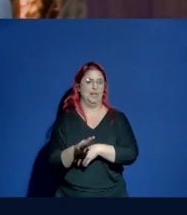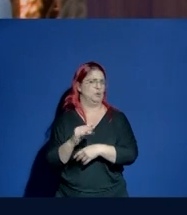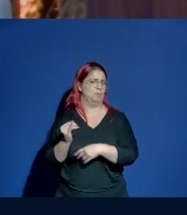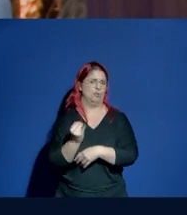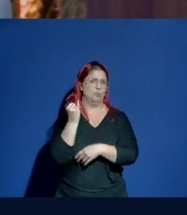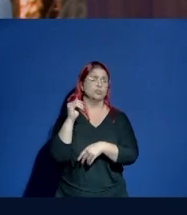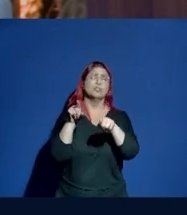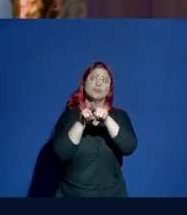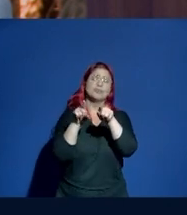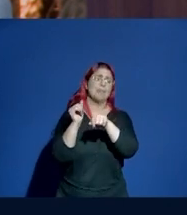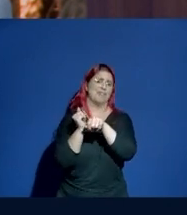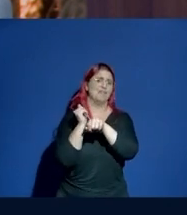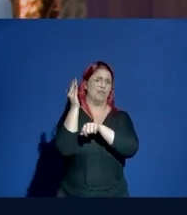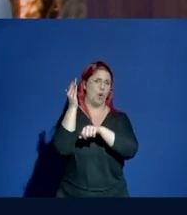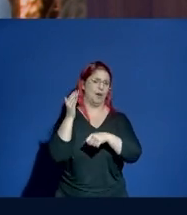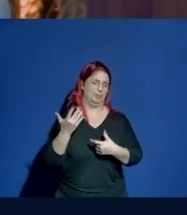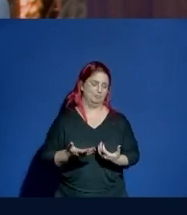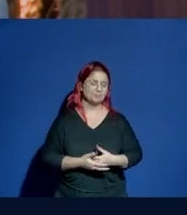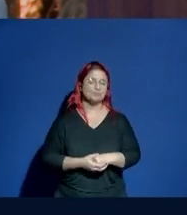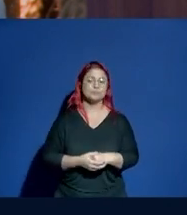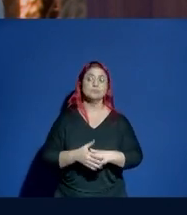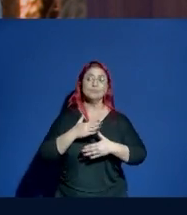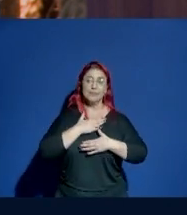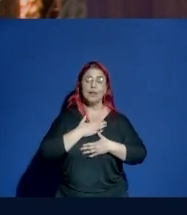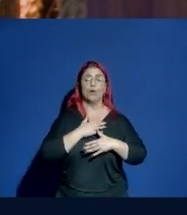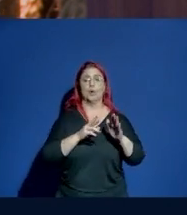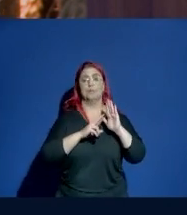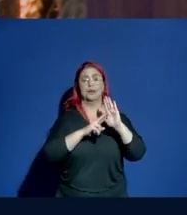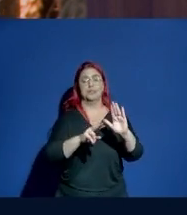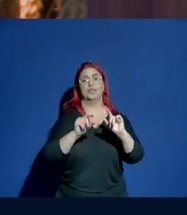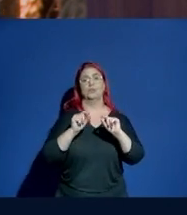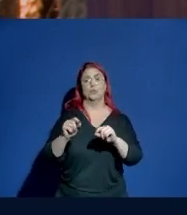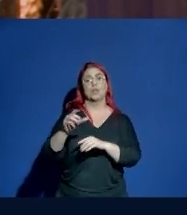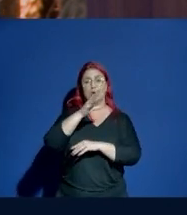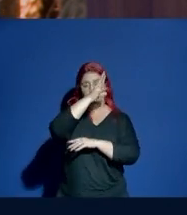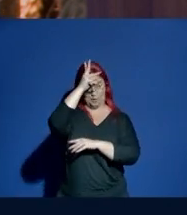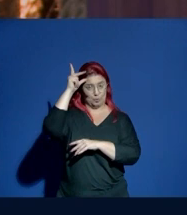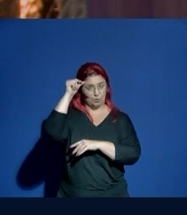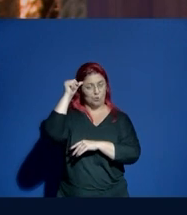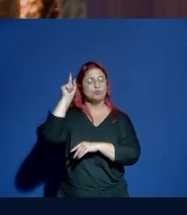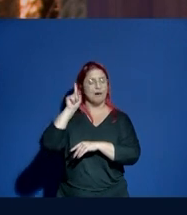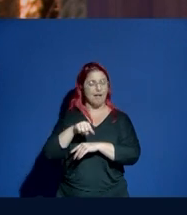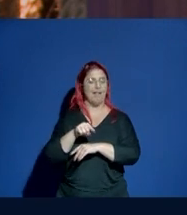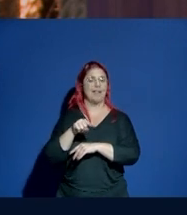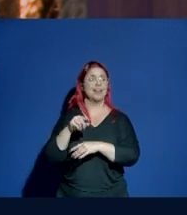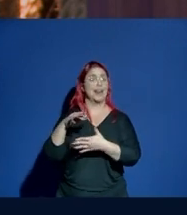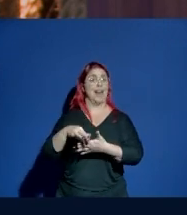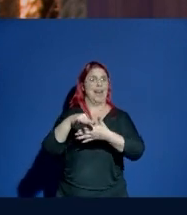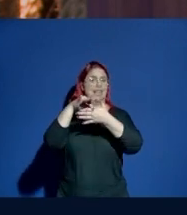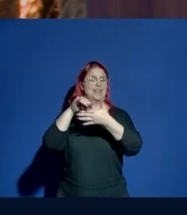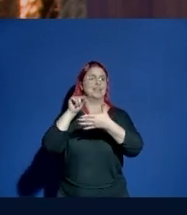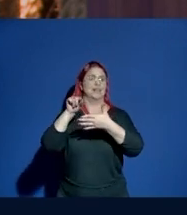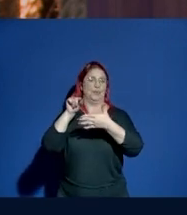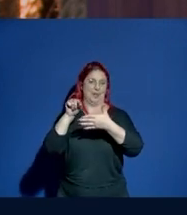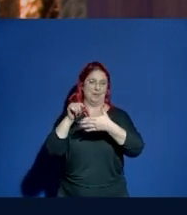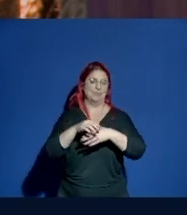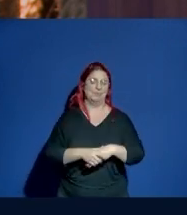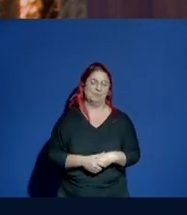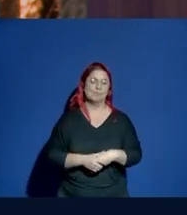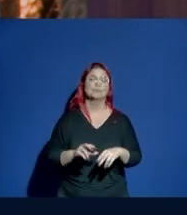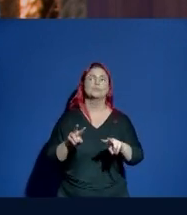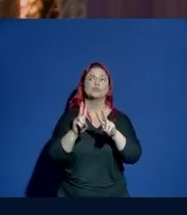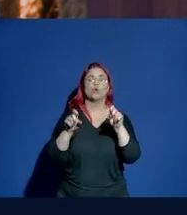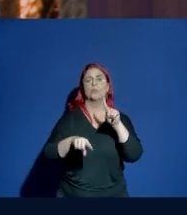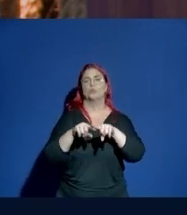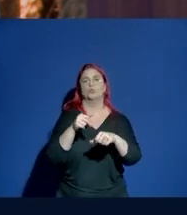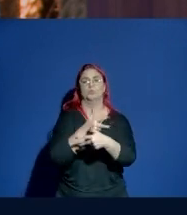o mundo eu tenho uma honra de representar hoje o estado de Mato Grosso que tem essa honra de nas principais comandos agrícolas